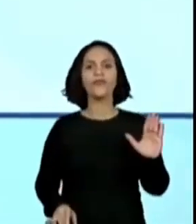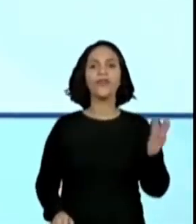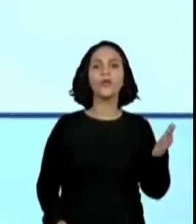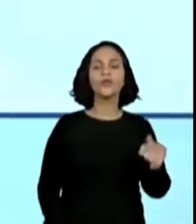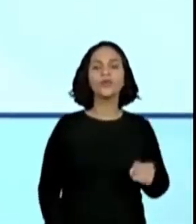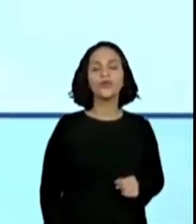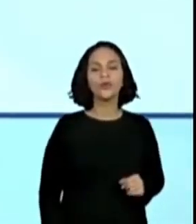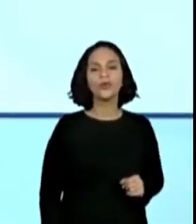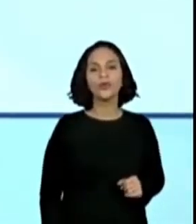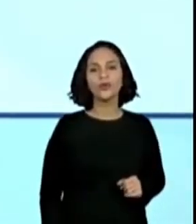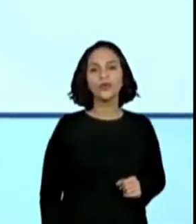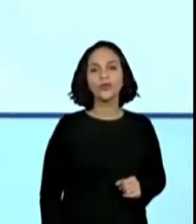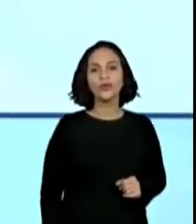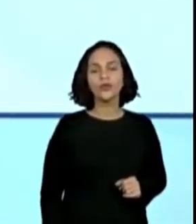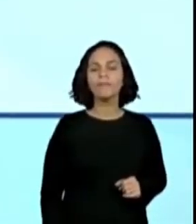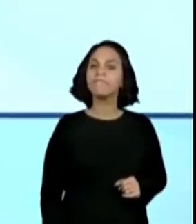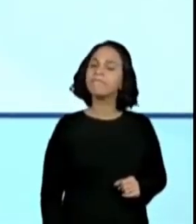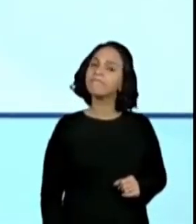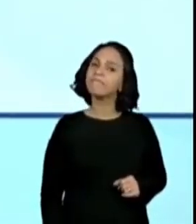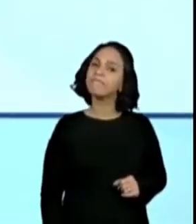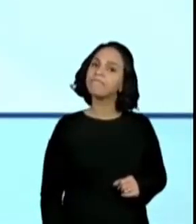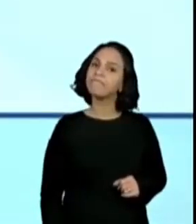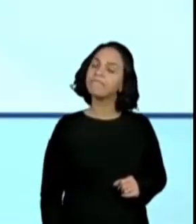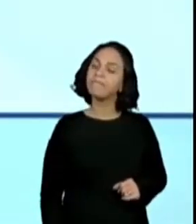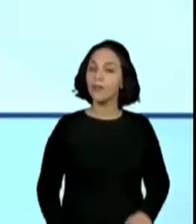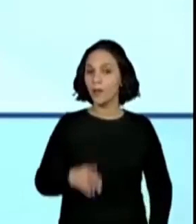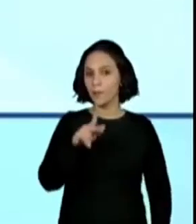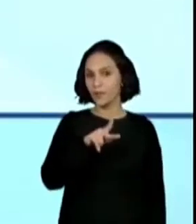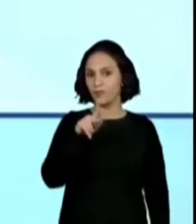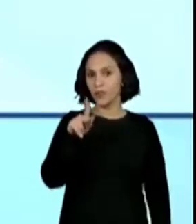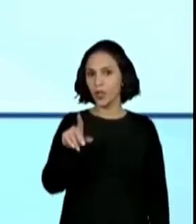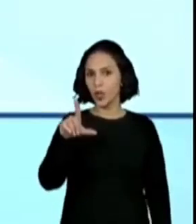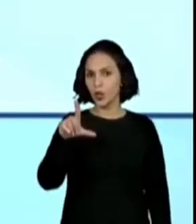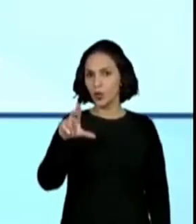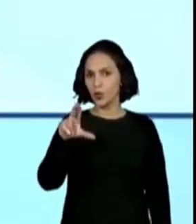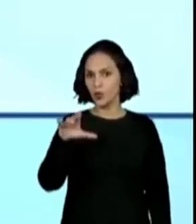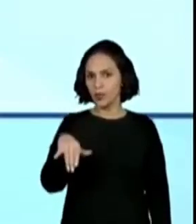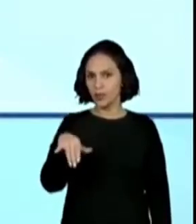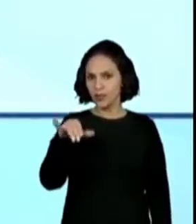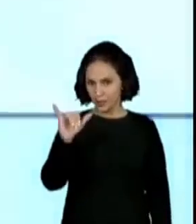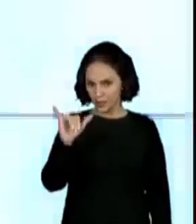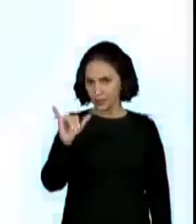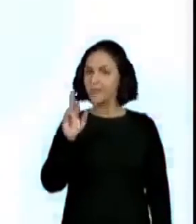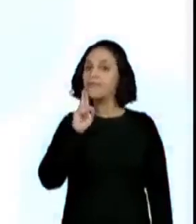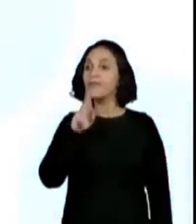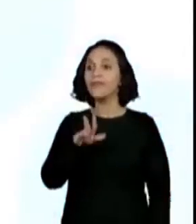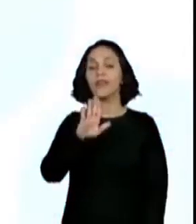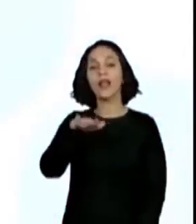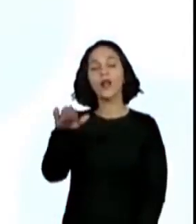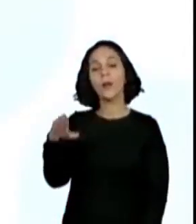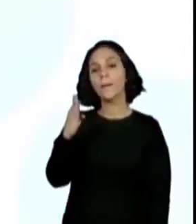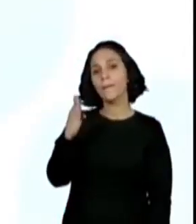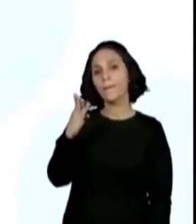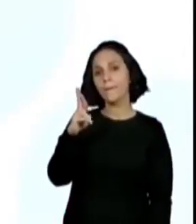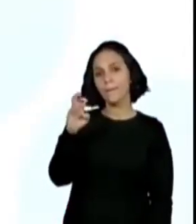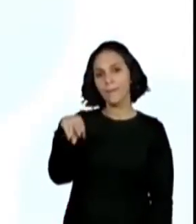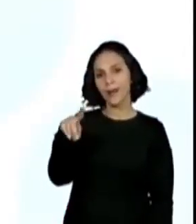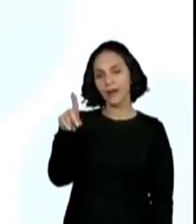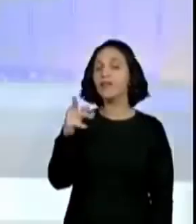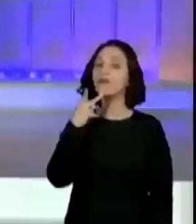falsa hum professora Luc falou que a aluna Brenda disse que é verdadeira